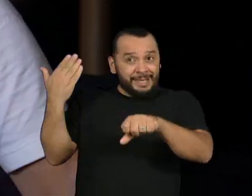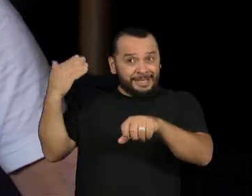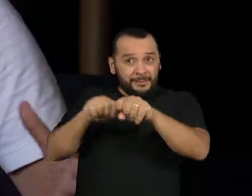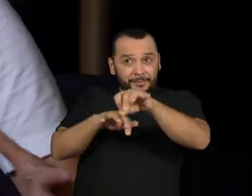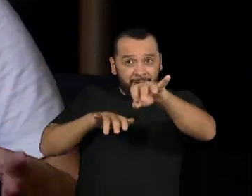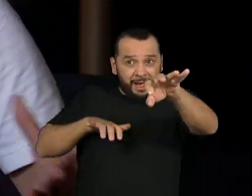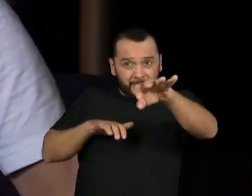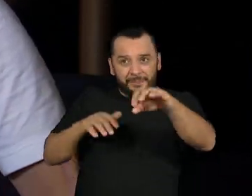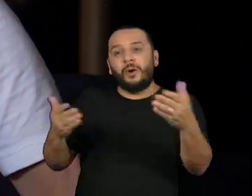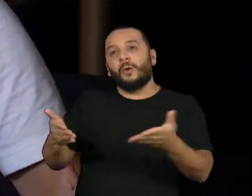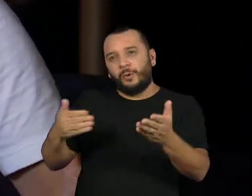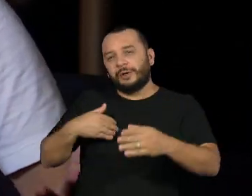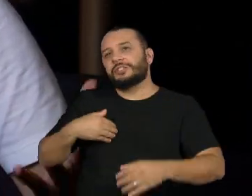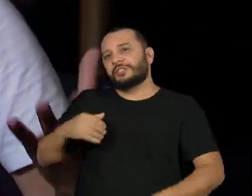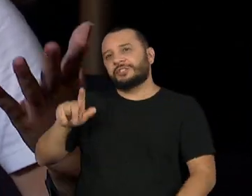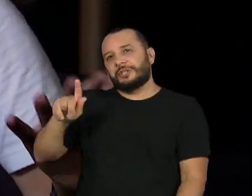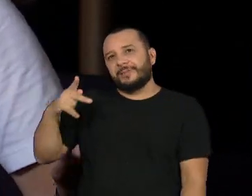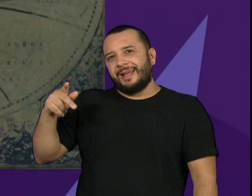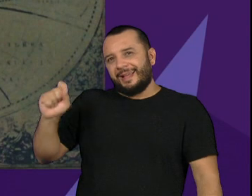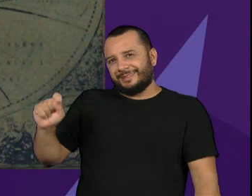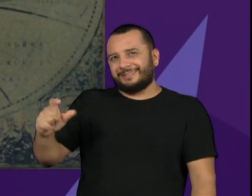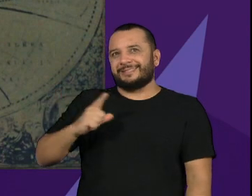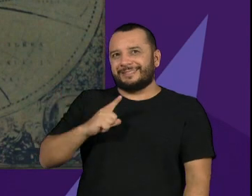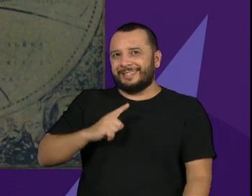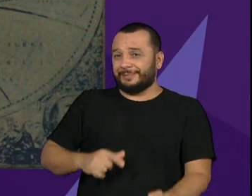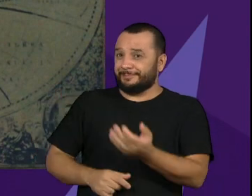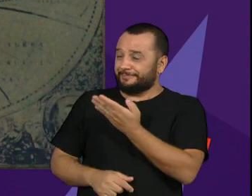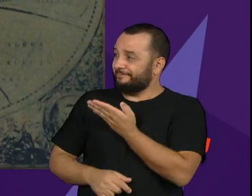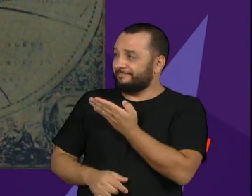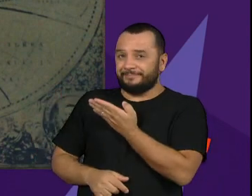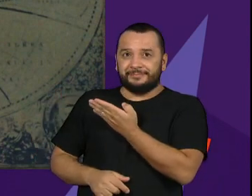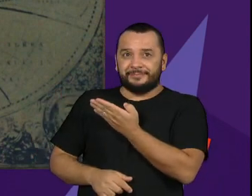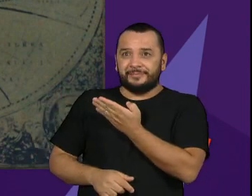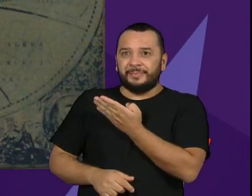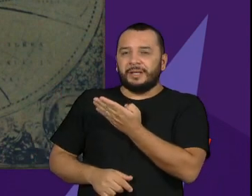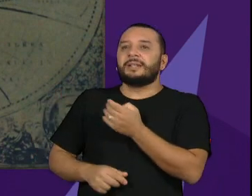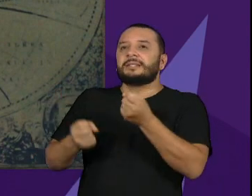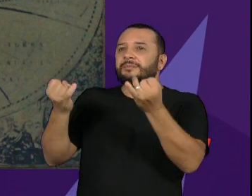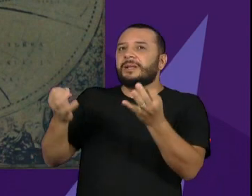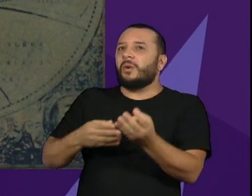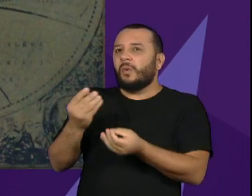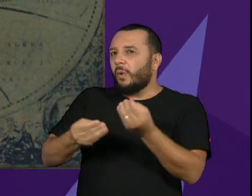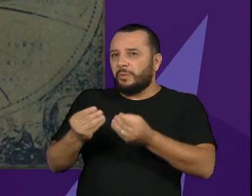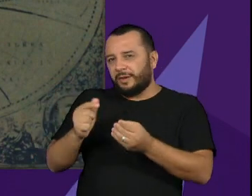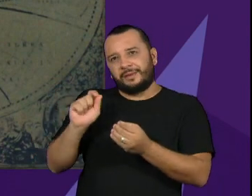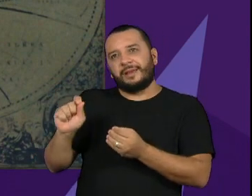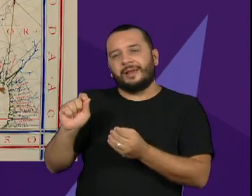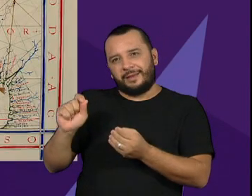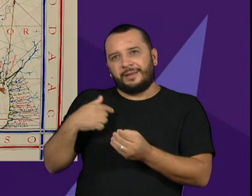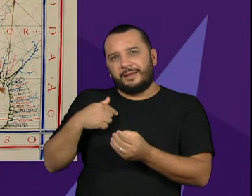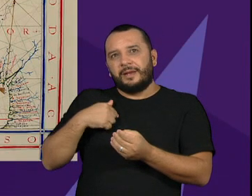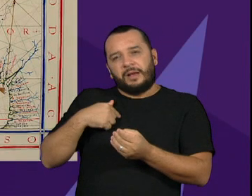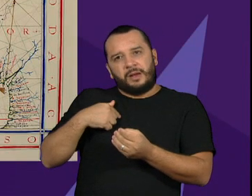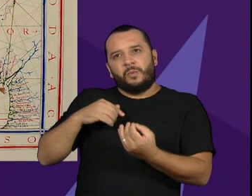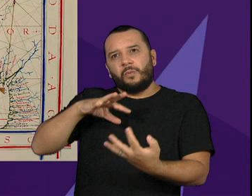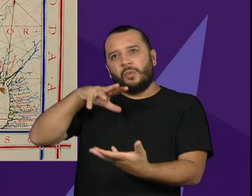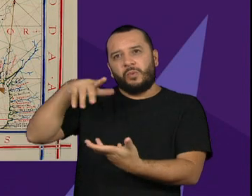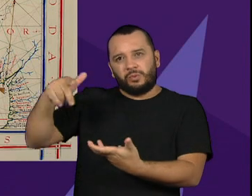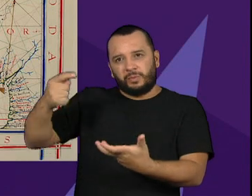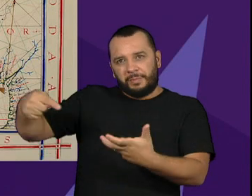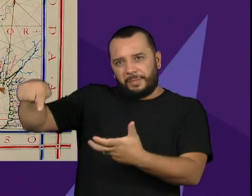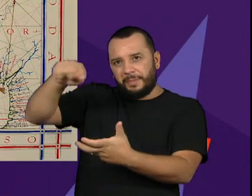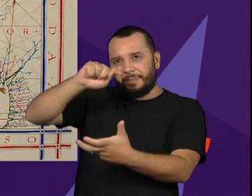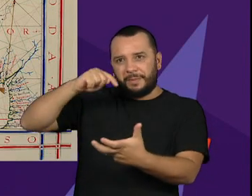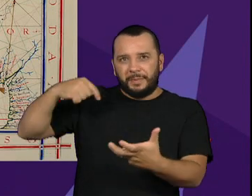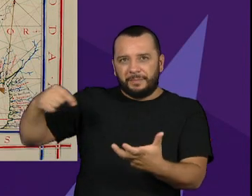navegação que são essas cartas náuticas. Elas tentam descrever um mundo e elas são muito limitadas, porque elas não descrevem tudo, elas apenas,